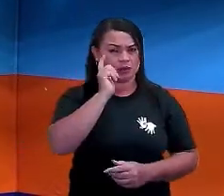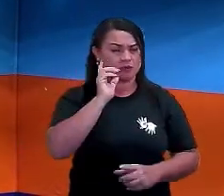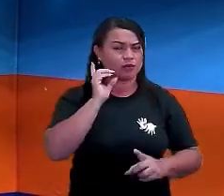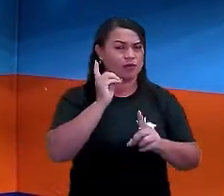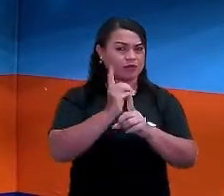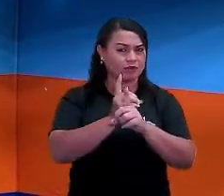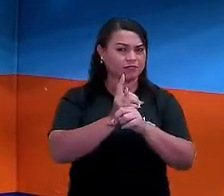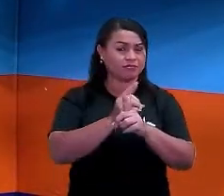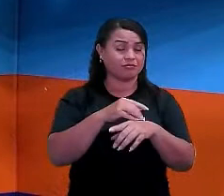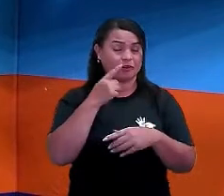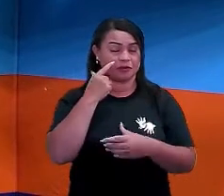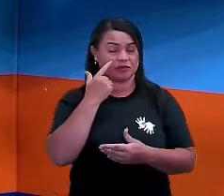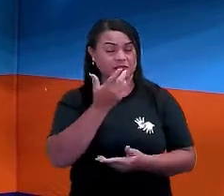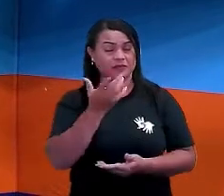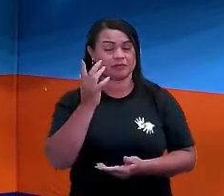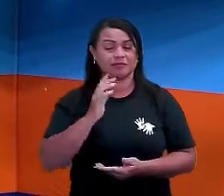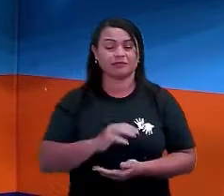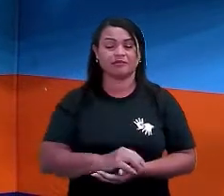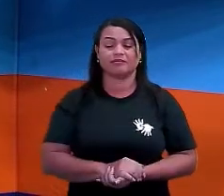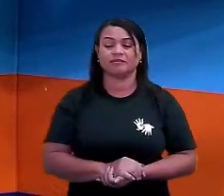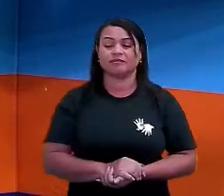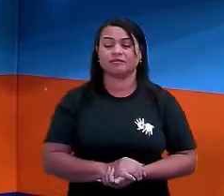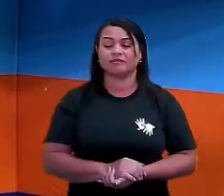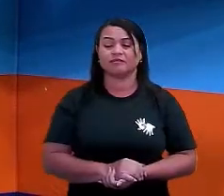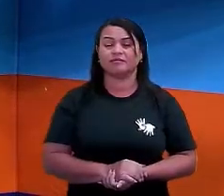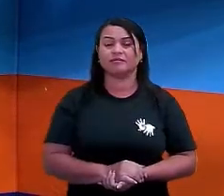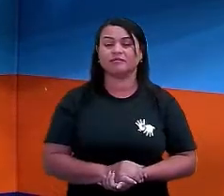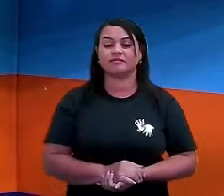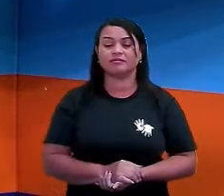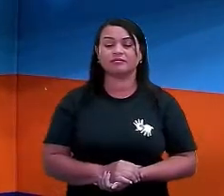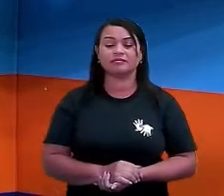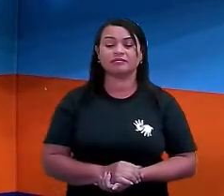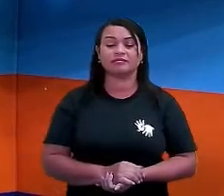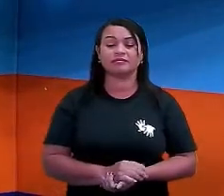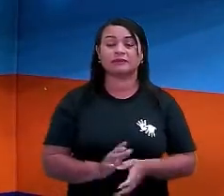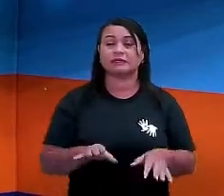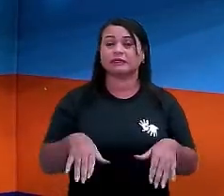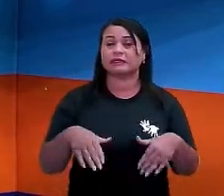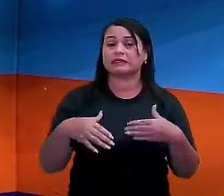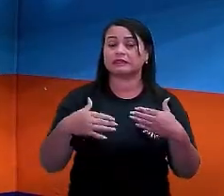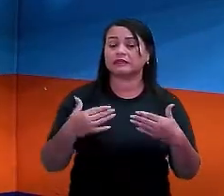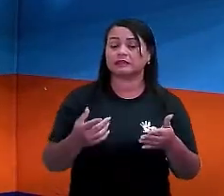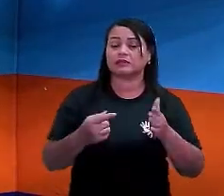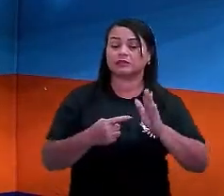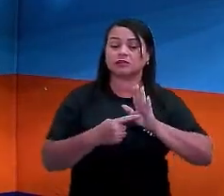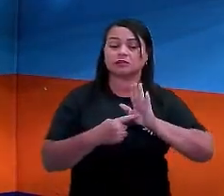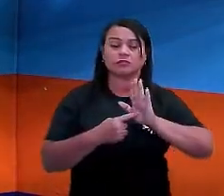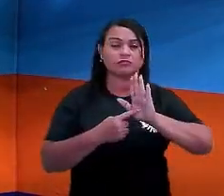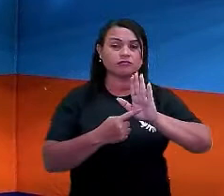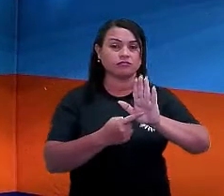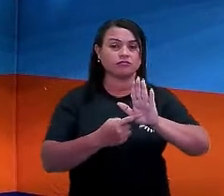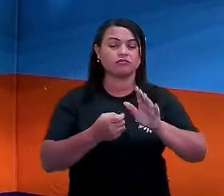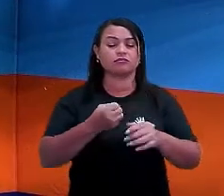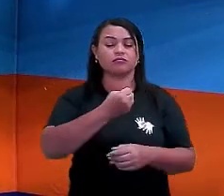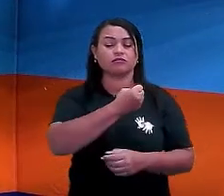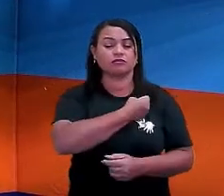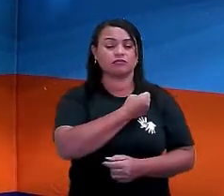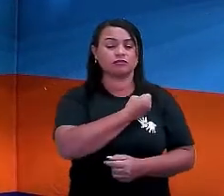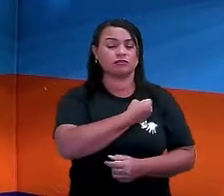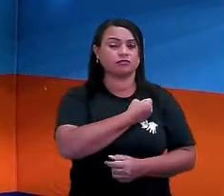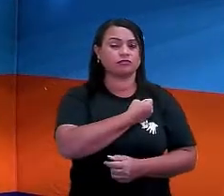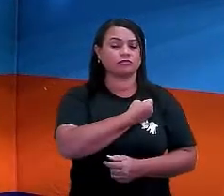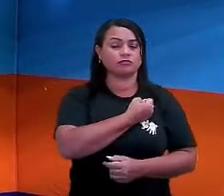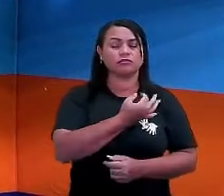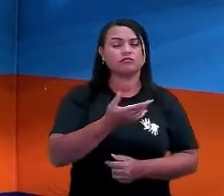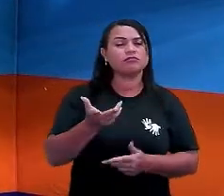essas informações? Vamos analisar, beleza? Então, ó, representação numérica. Se